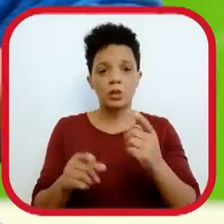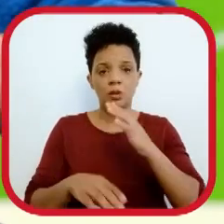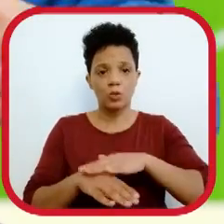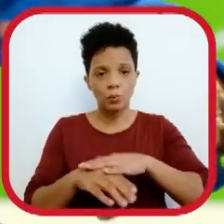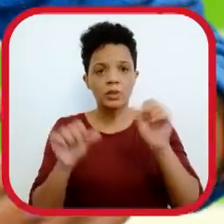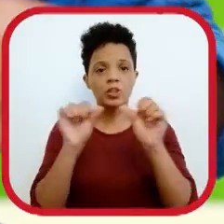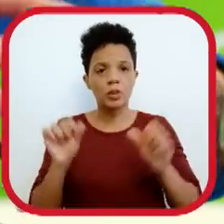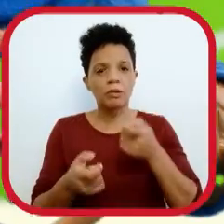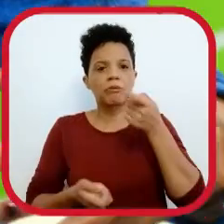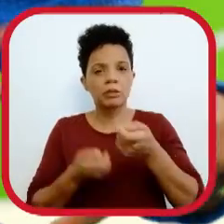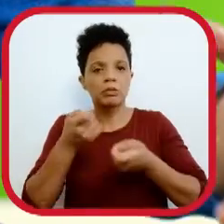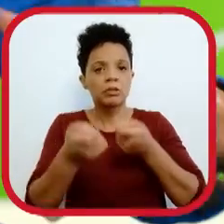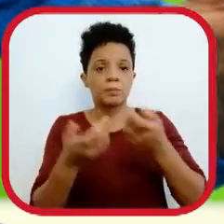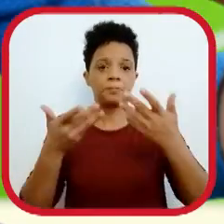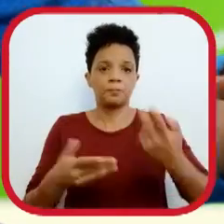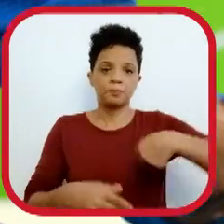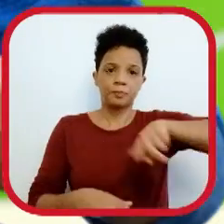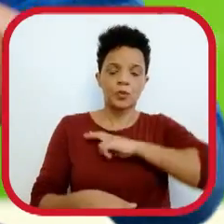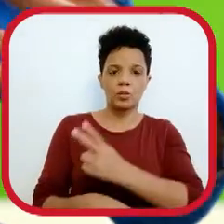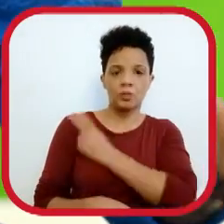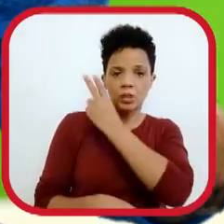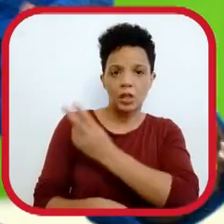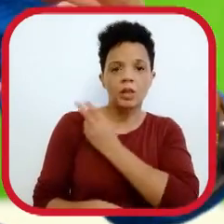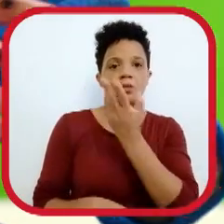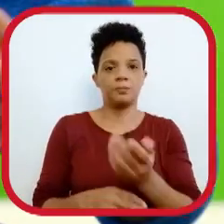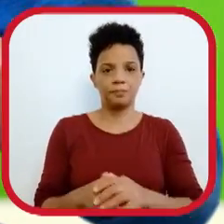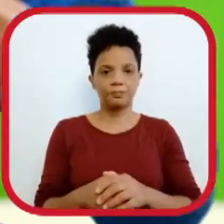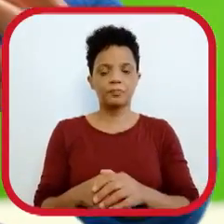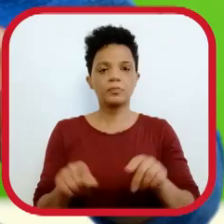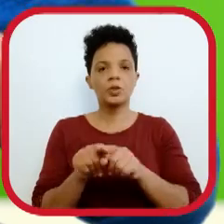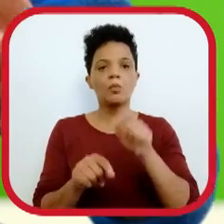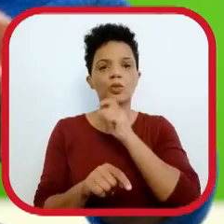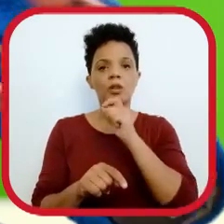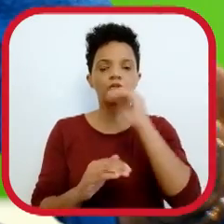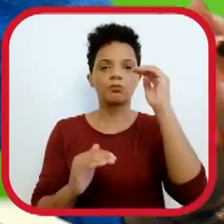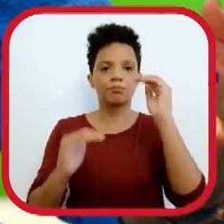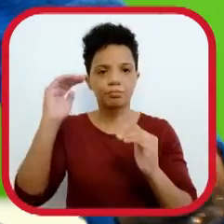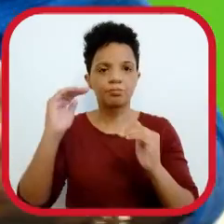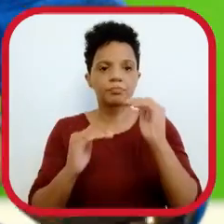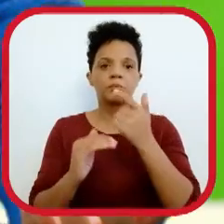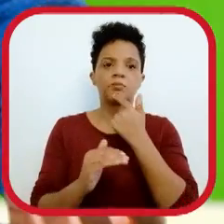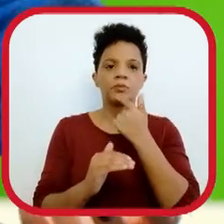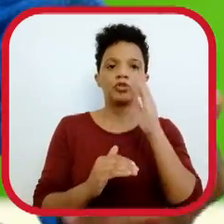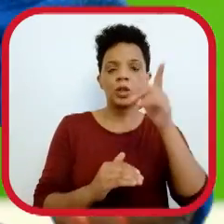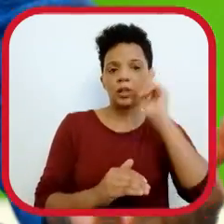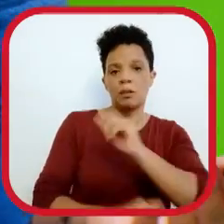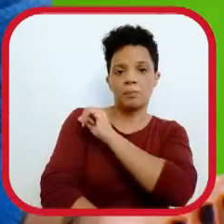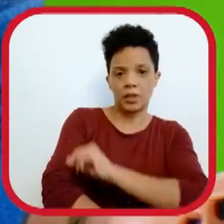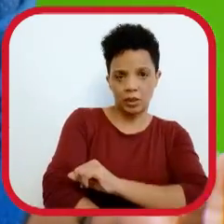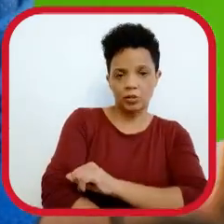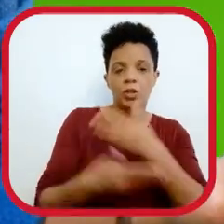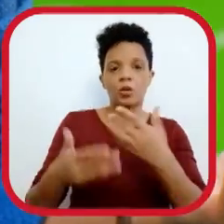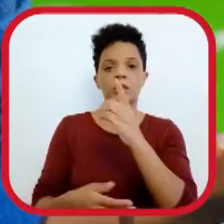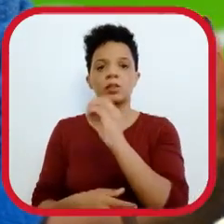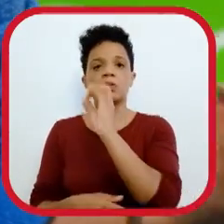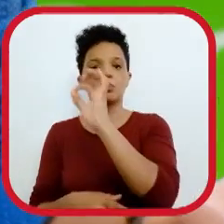porque os mecanismos vão lá devagarinho, não é? O facto de nós estarmos numa universidade onde as igualdades de oportunidades já se colocam para rapazes e